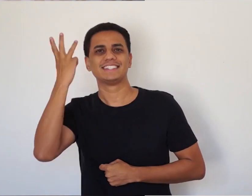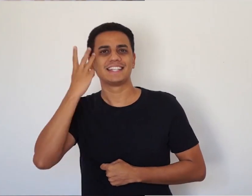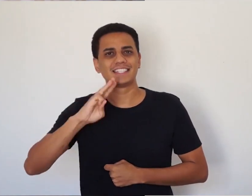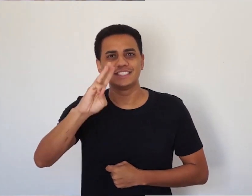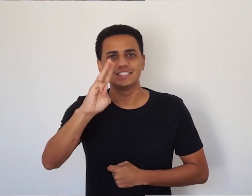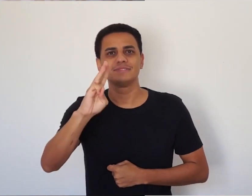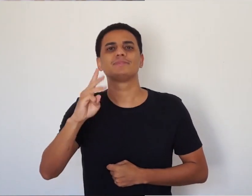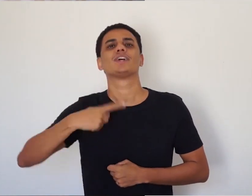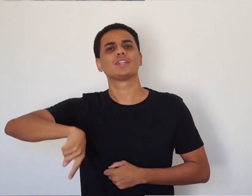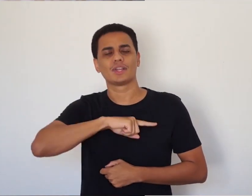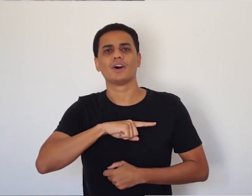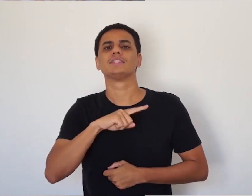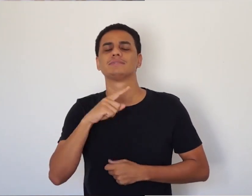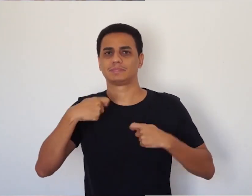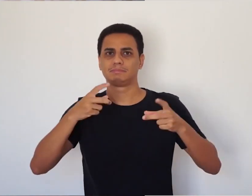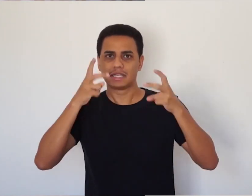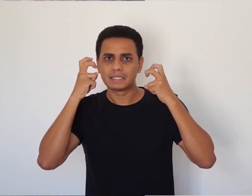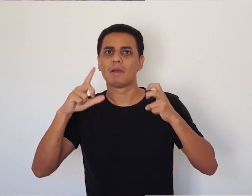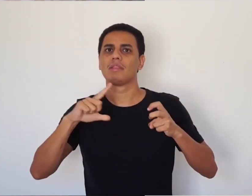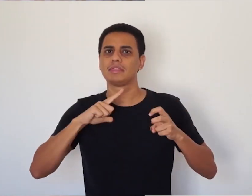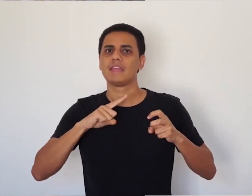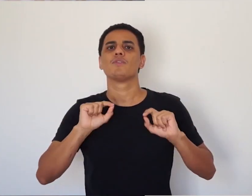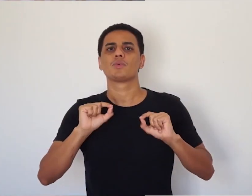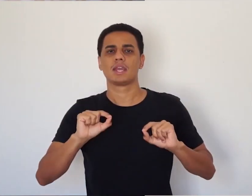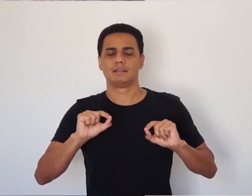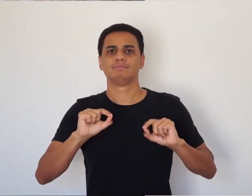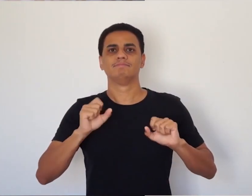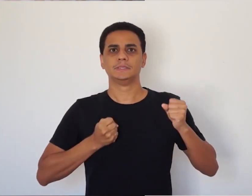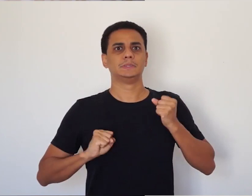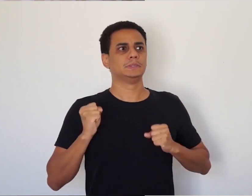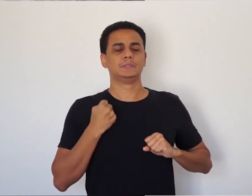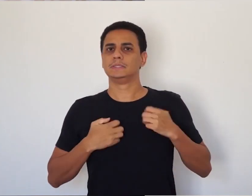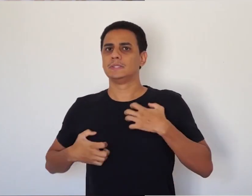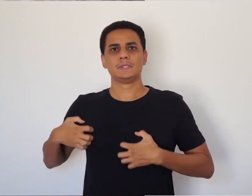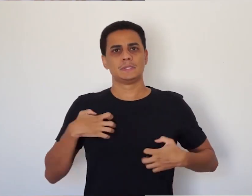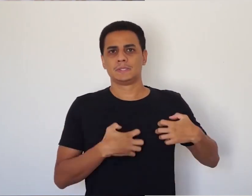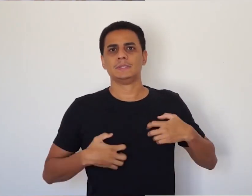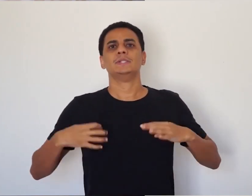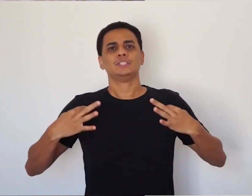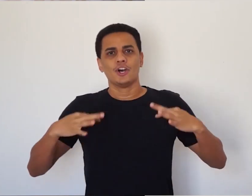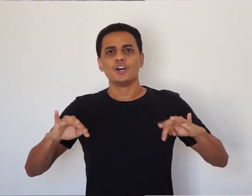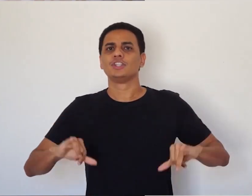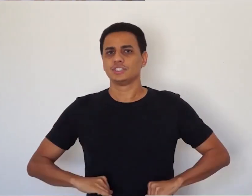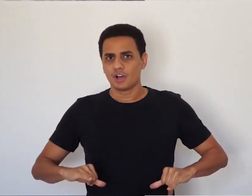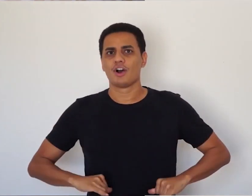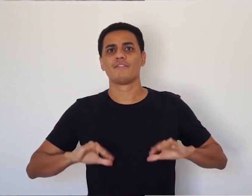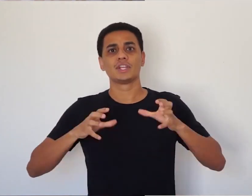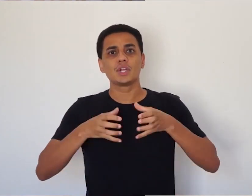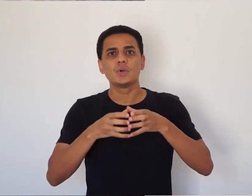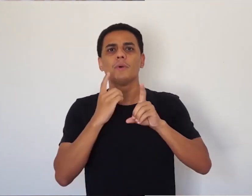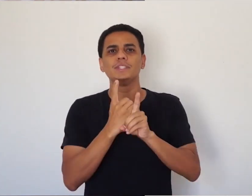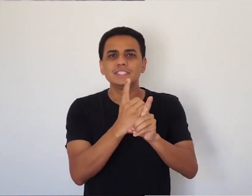vamos entender claramente que houve um grande ato de desespero. Um grande ato de insegurança,